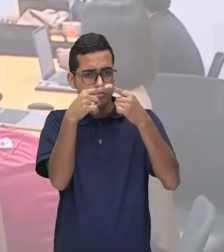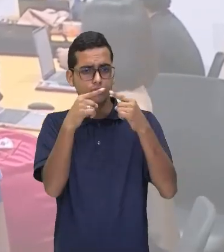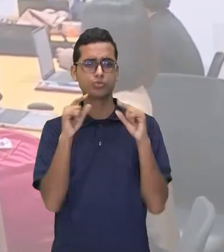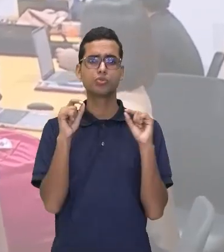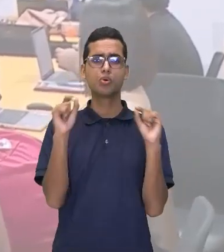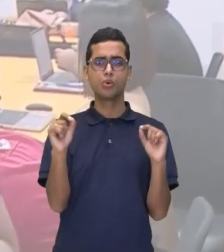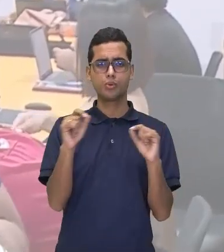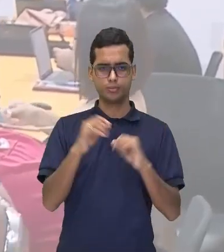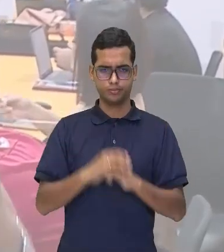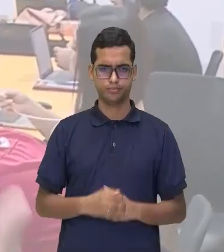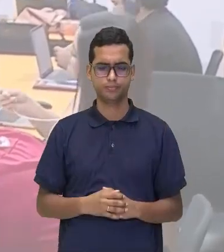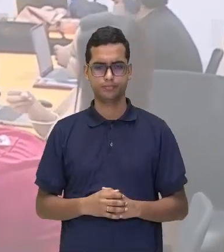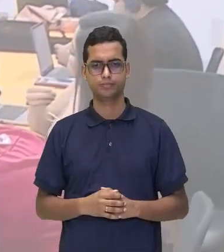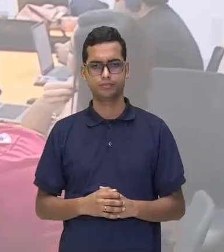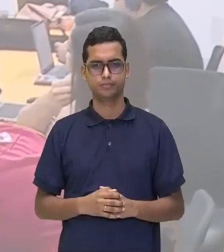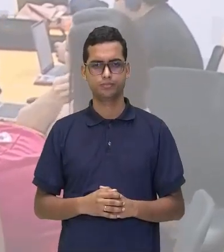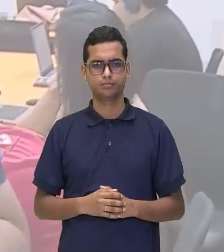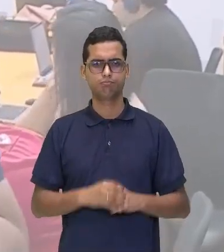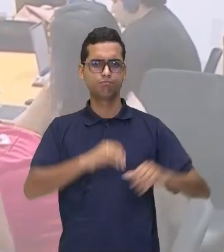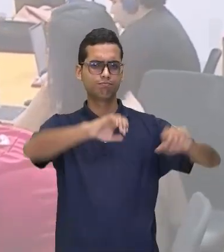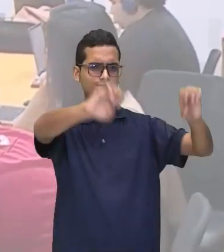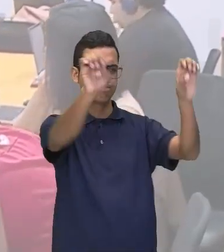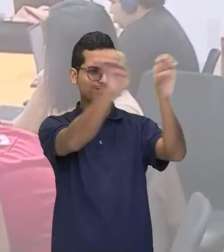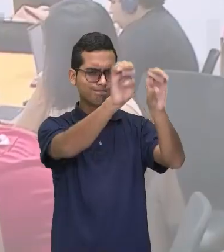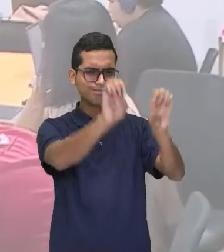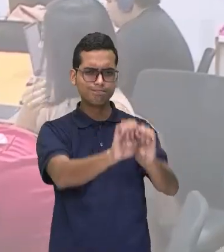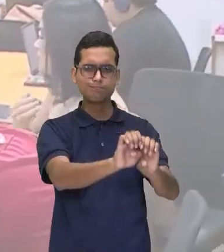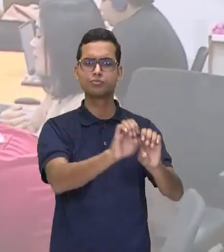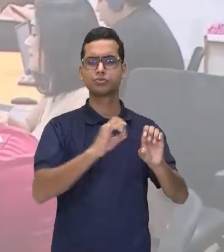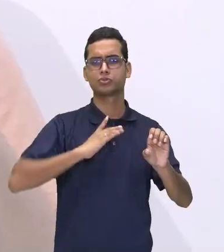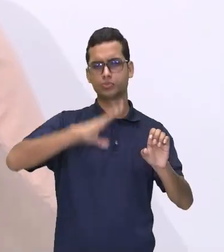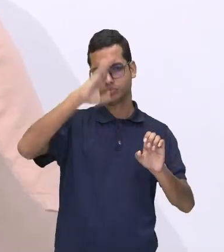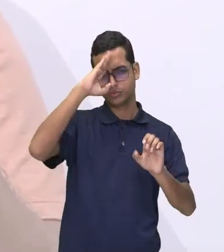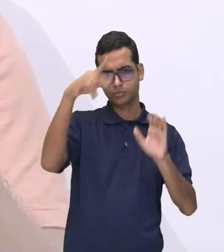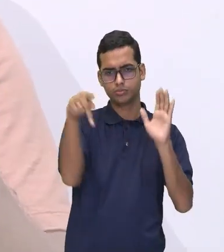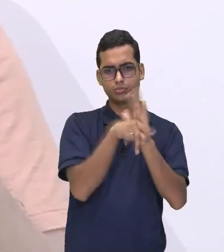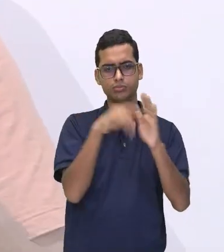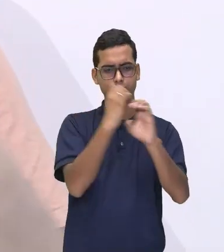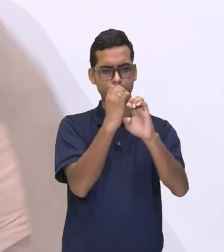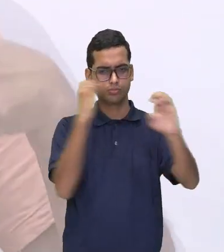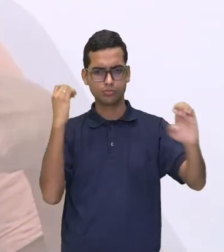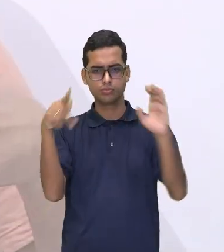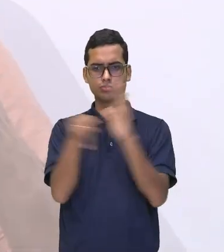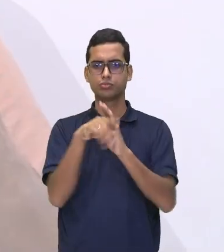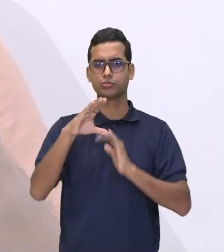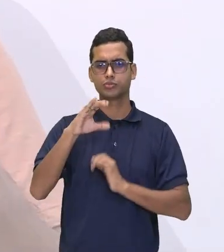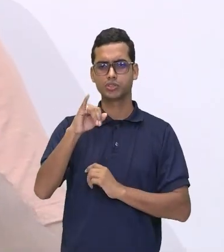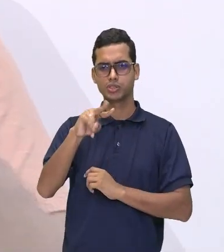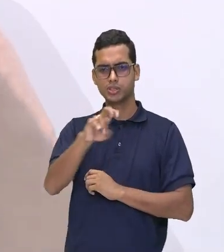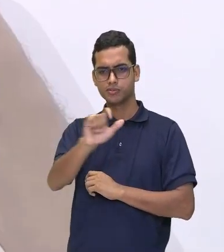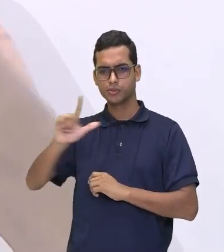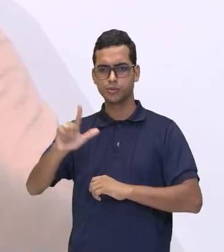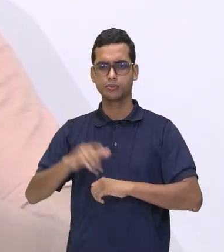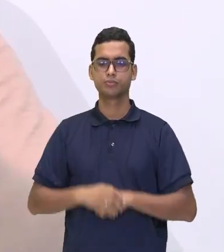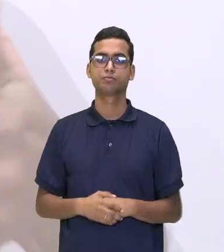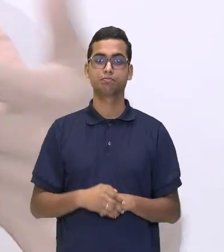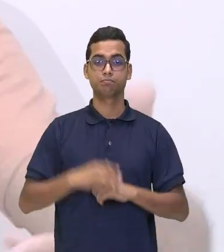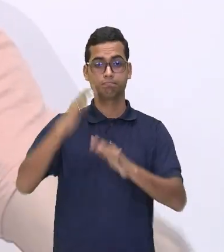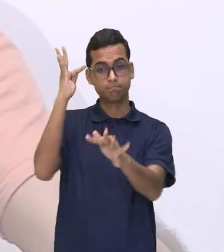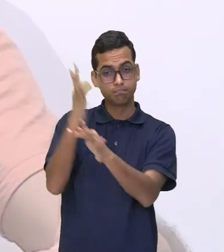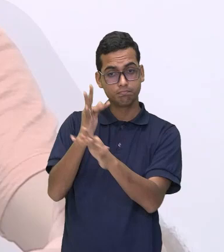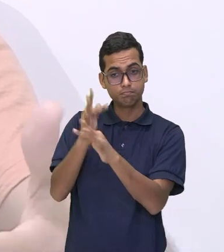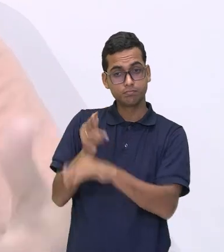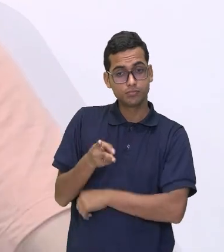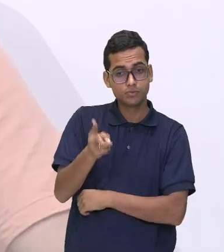correlacionada à estrutura, sabe? Principalmente da engenharia civil. A física é uma ciência que está presente no